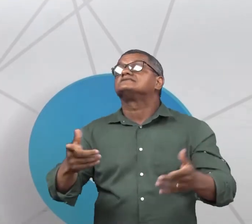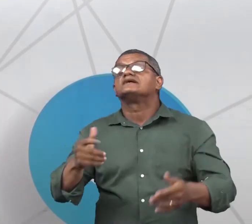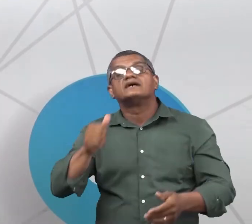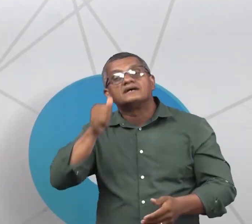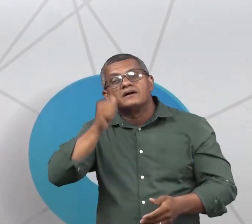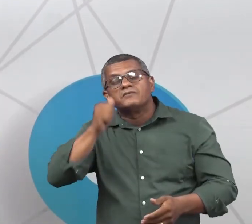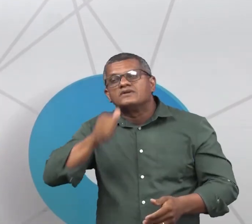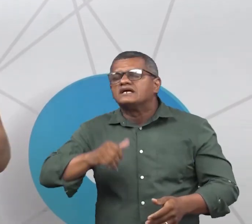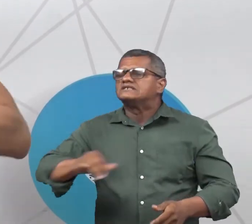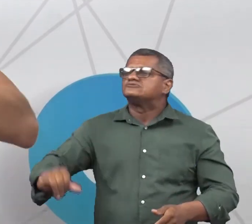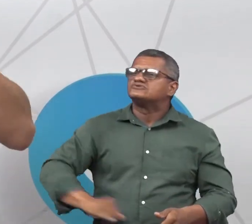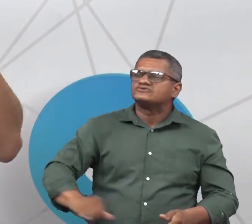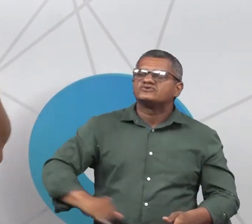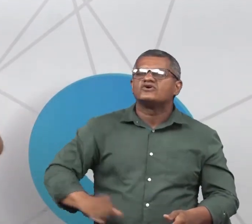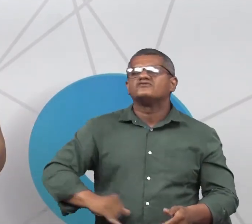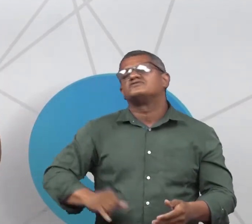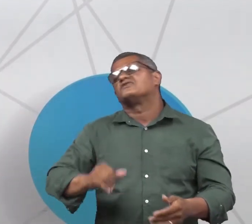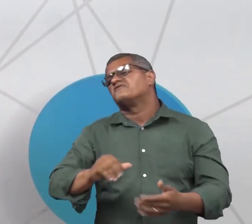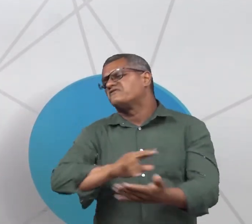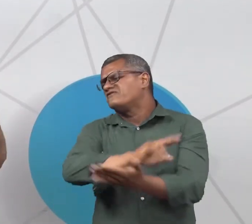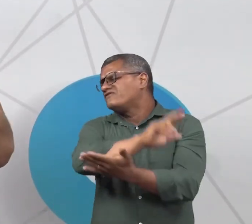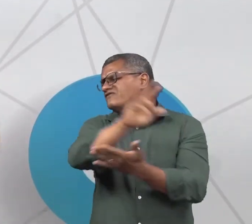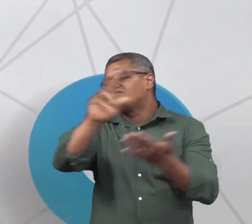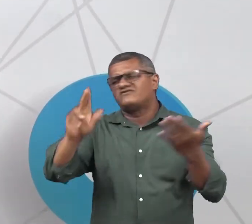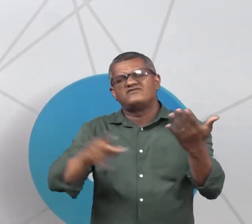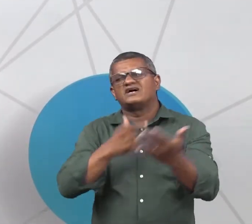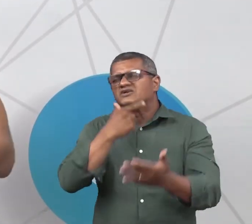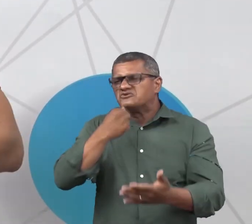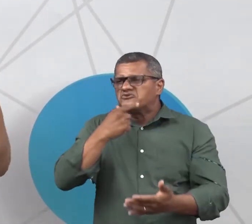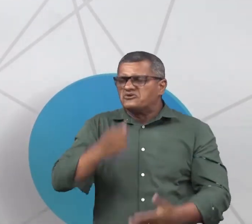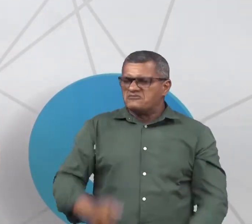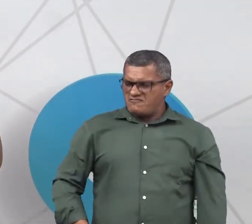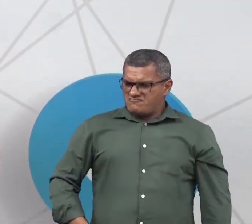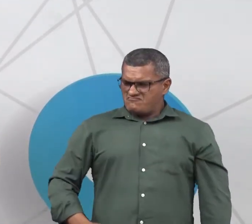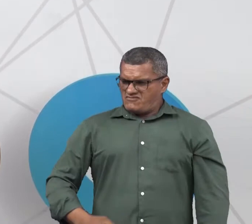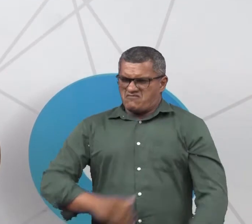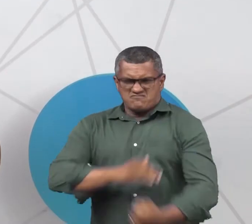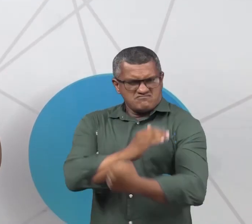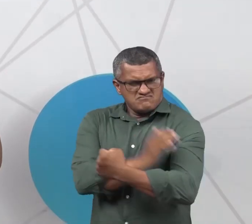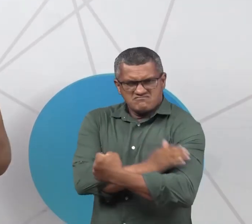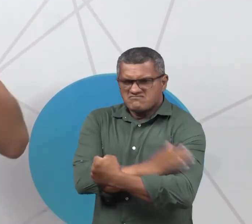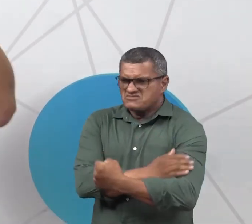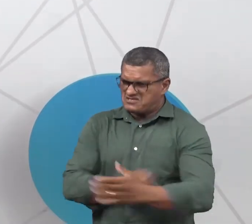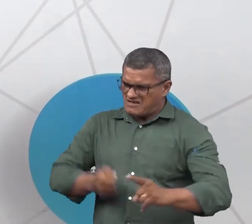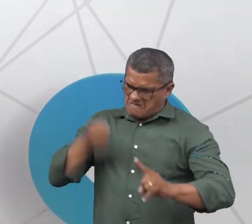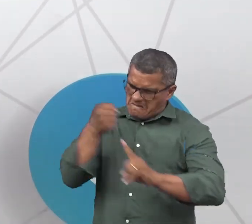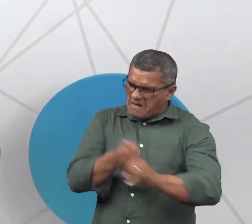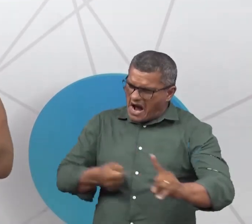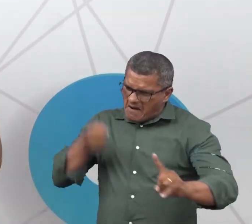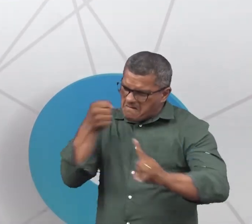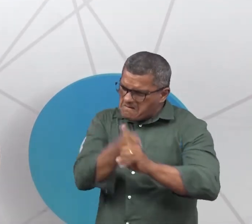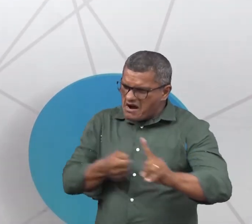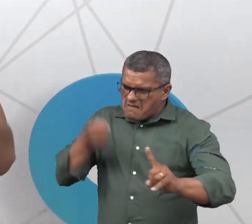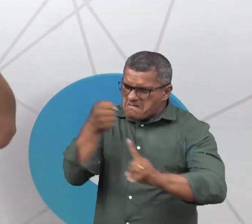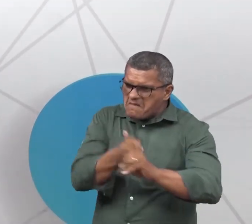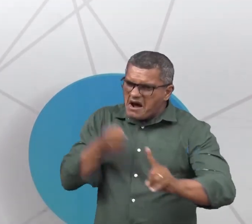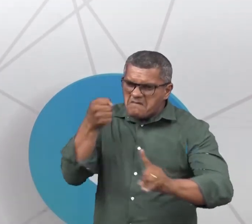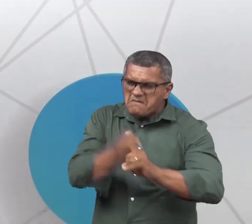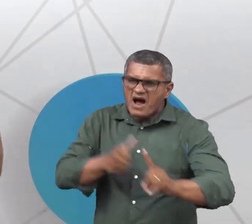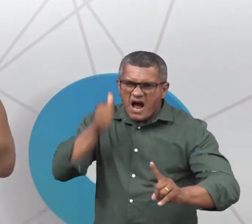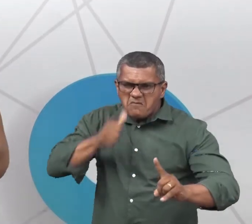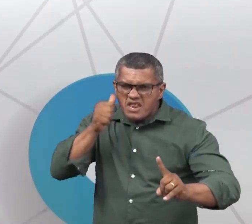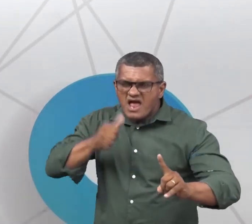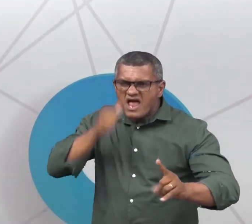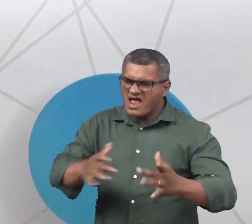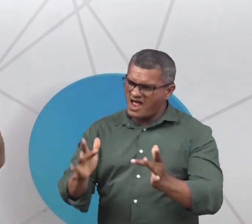Quantos homens se revestem de poder e agridem as suas companheiras? A sua esposa, a